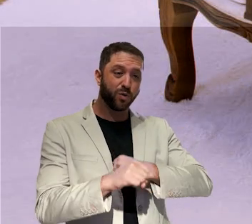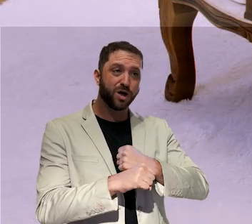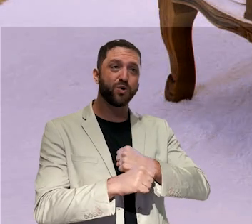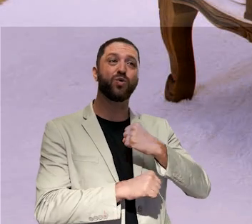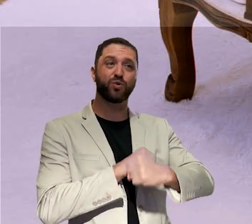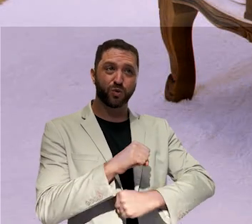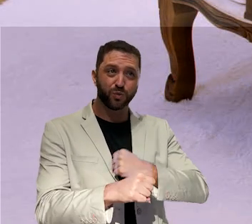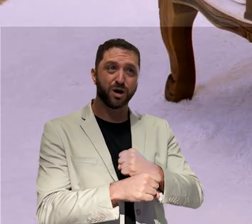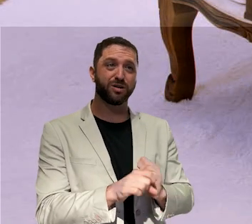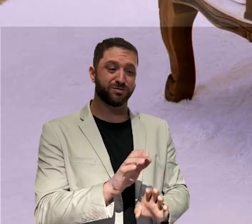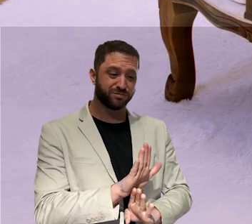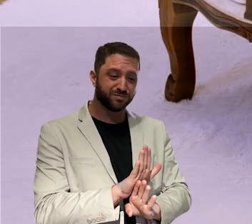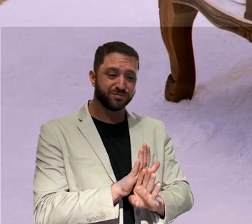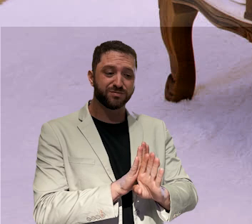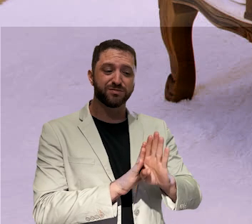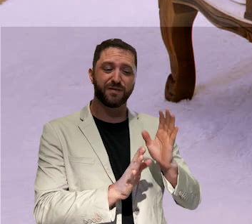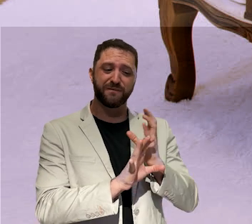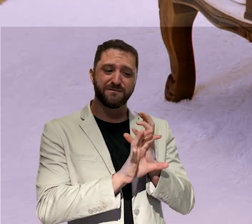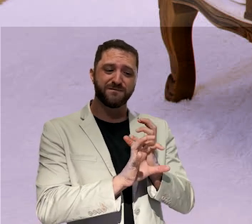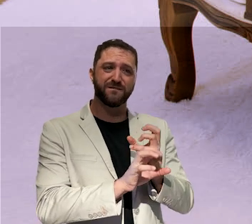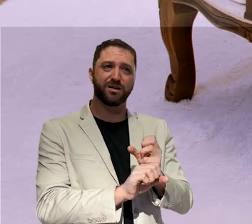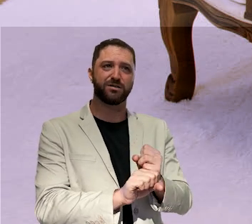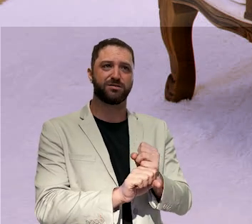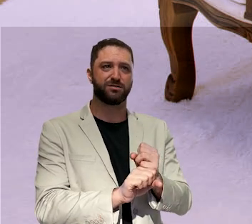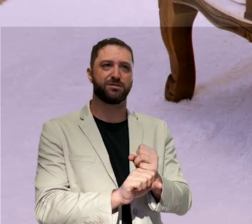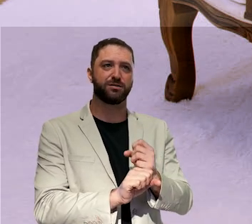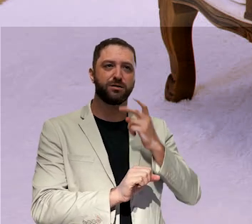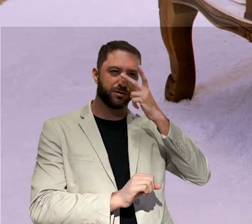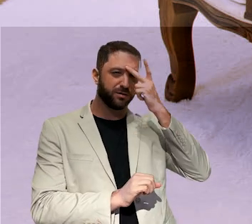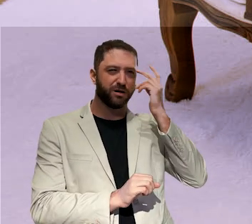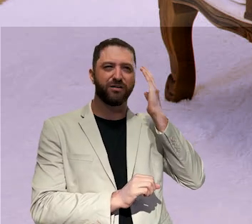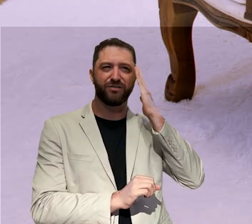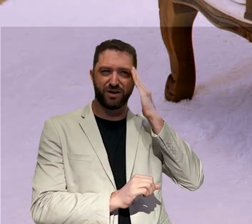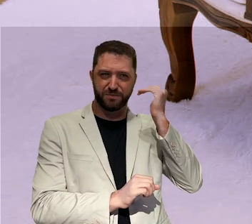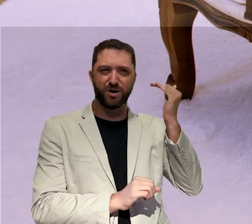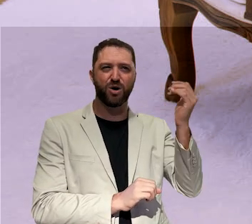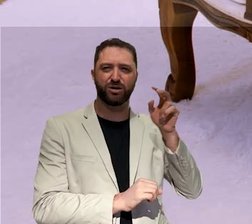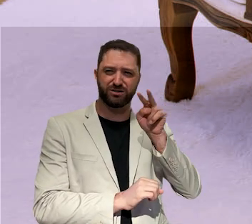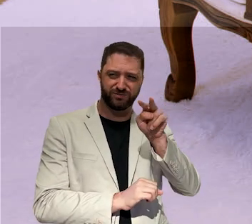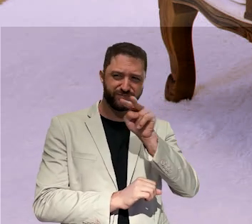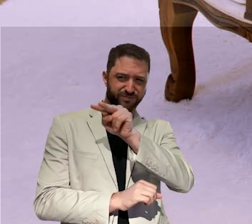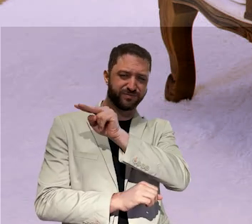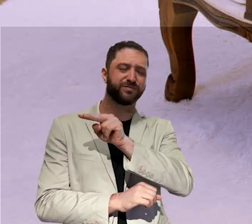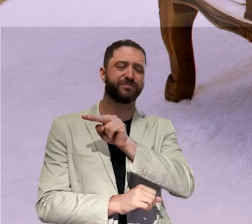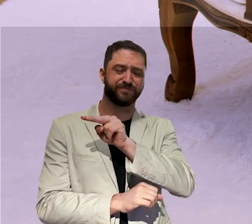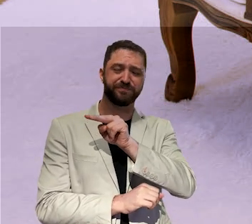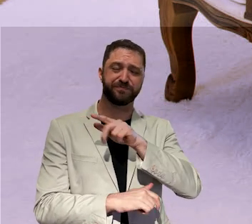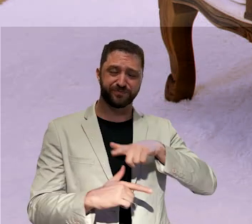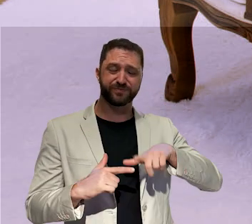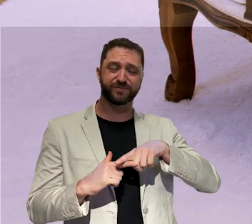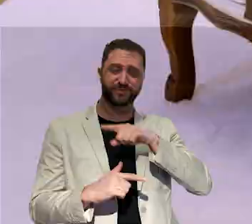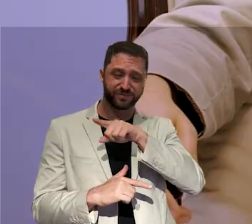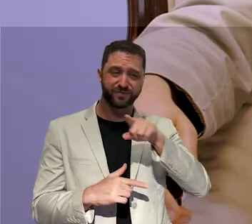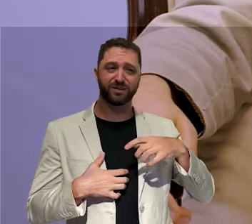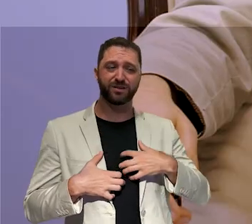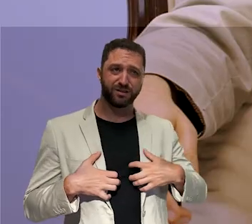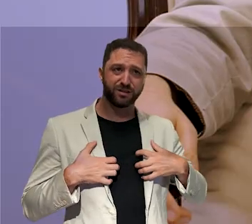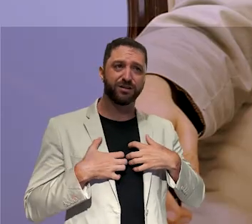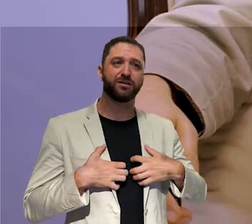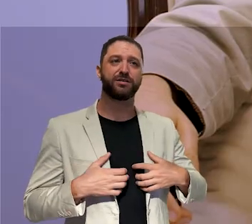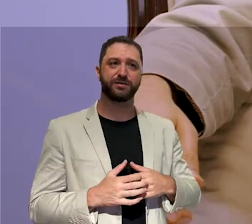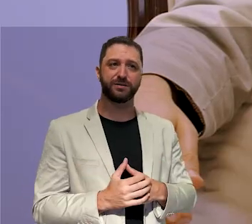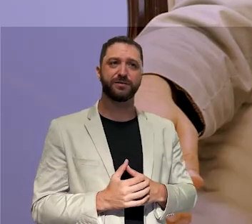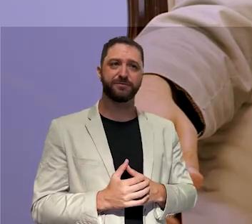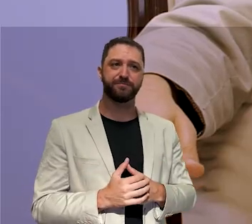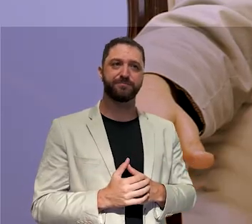cada ano, né? A gente tem cada vez mais exemplos de pessoas cada vez mais famosas, né, que estão passando por isso. É